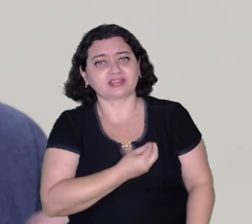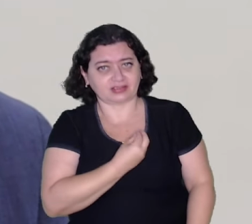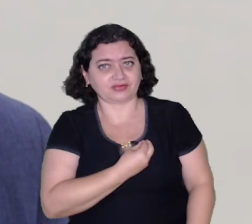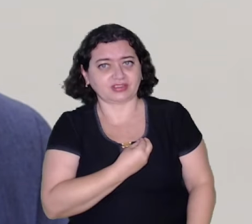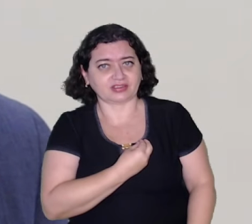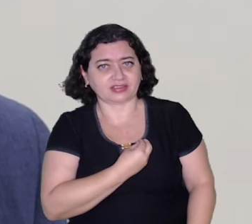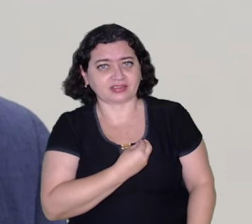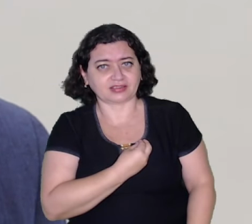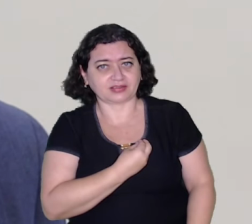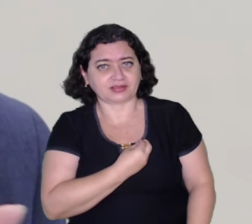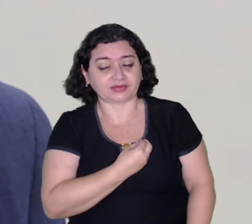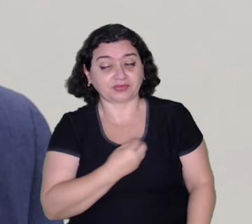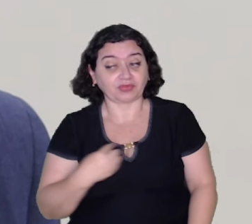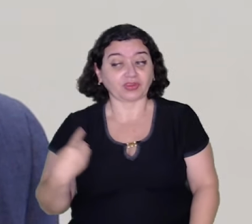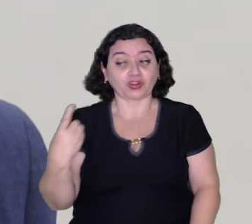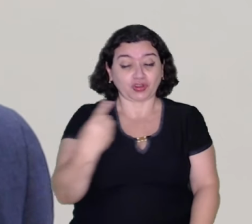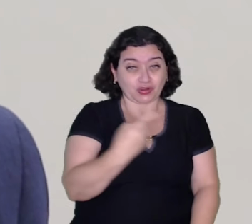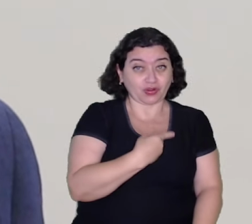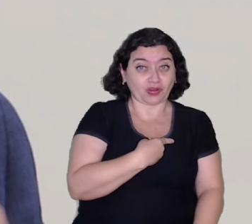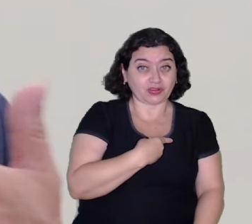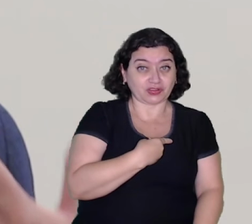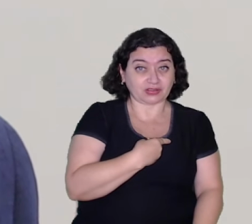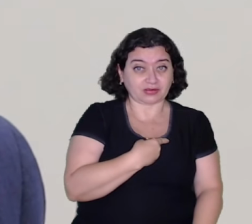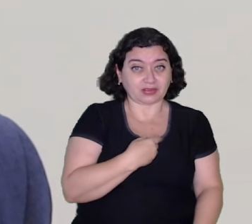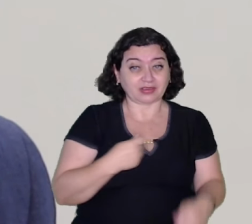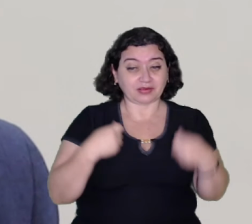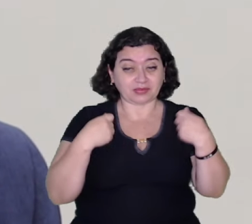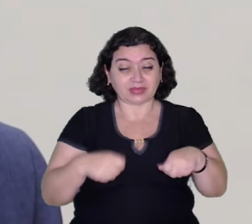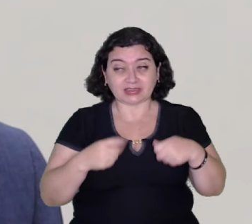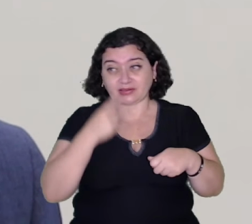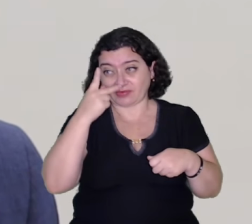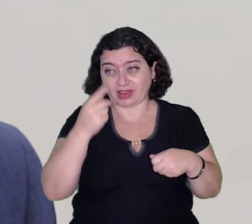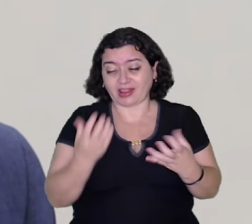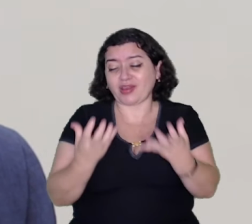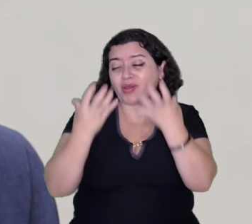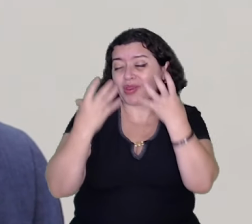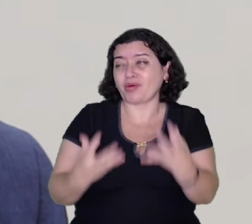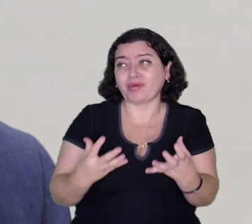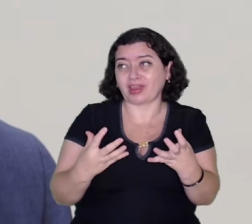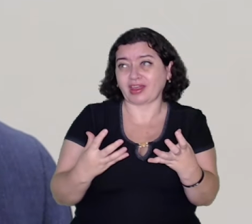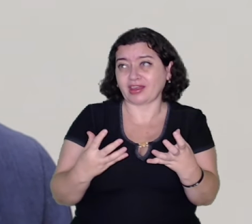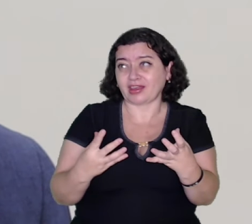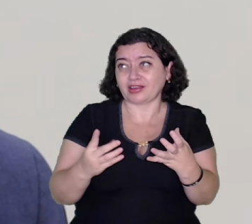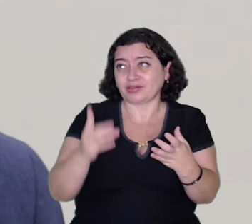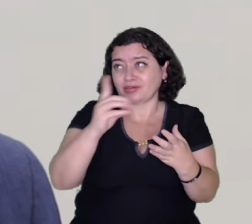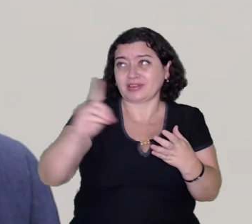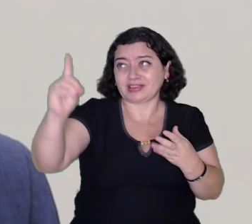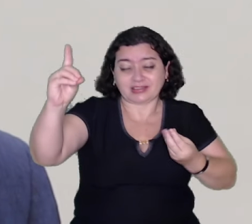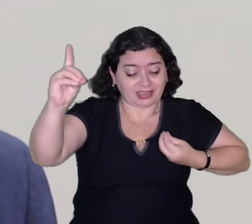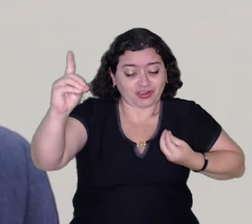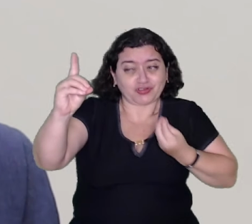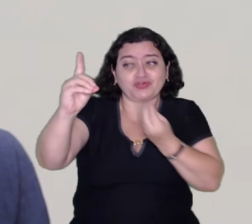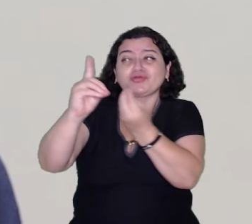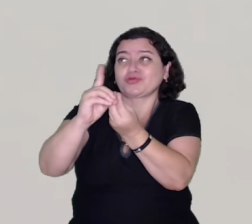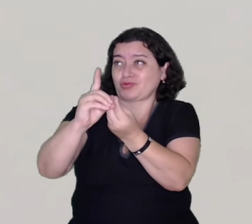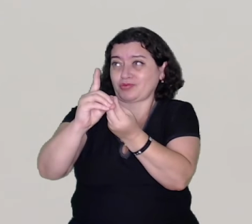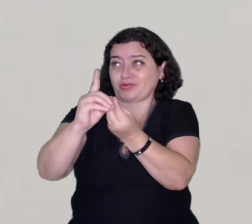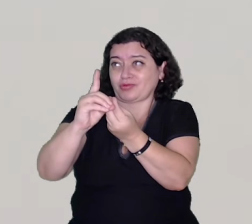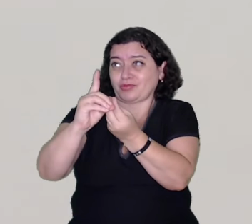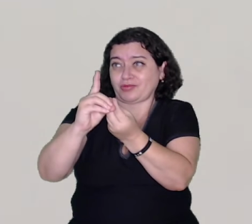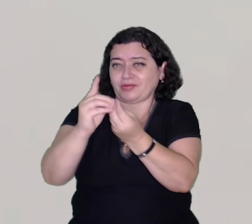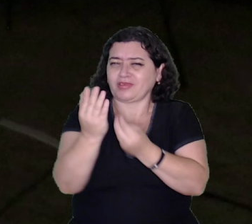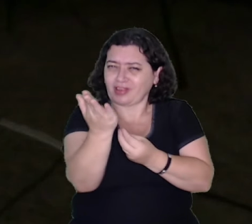E cabe a nós simplesmente falar: eu só quero estar onde Tu estás, meu Deus. Amém? Louve conosco.